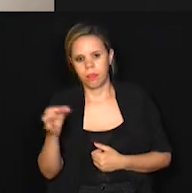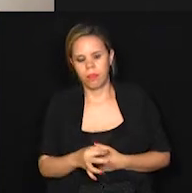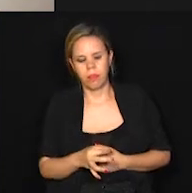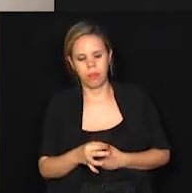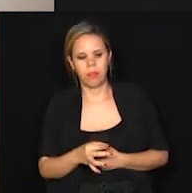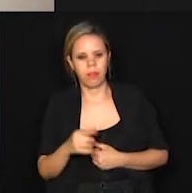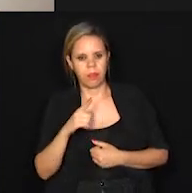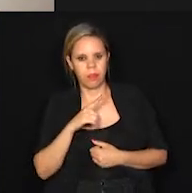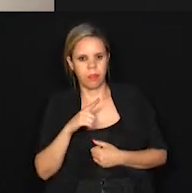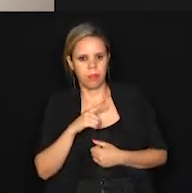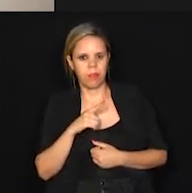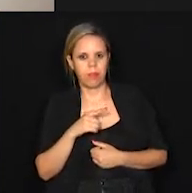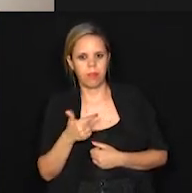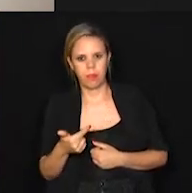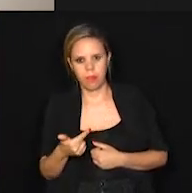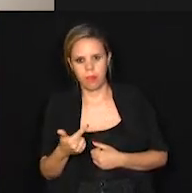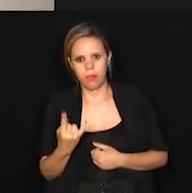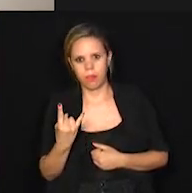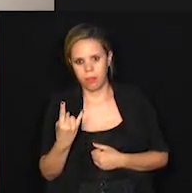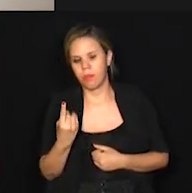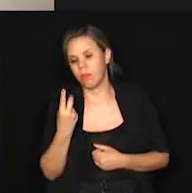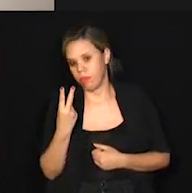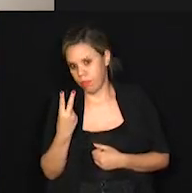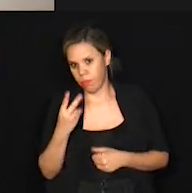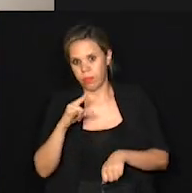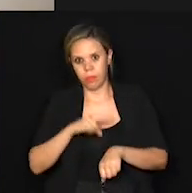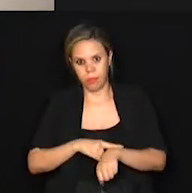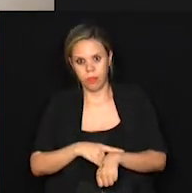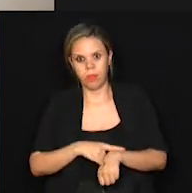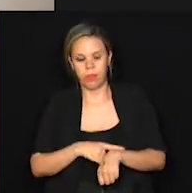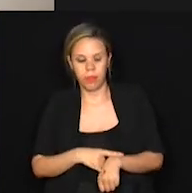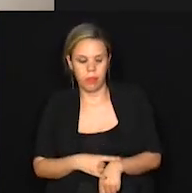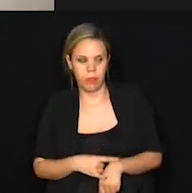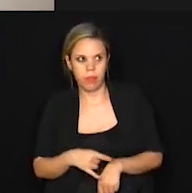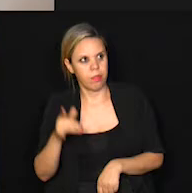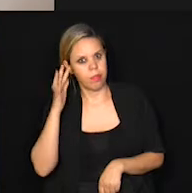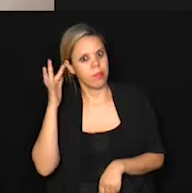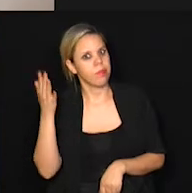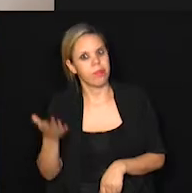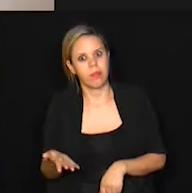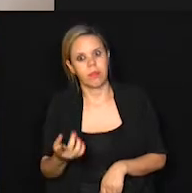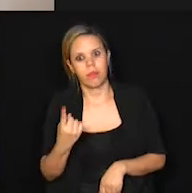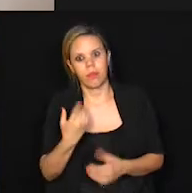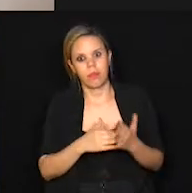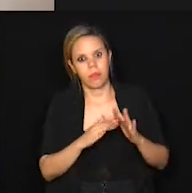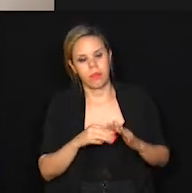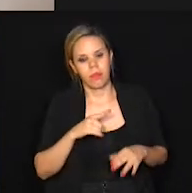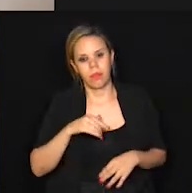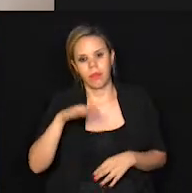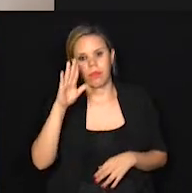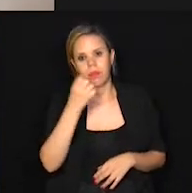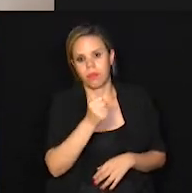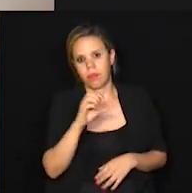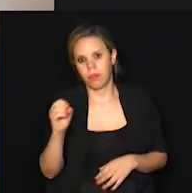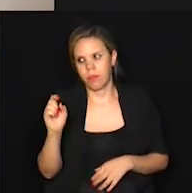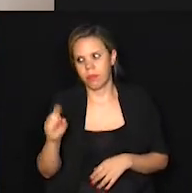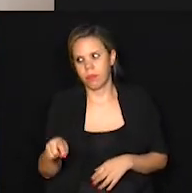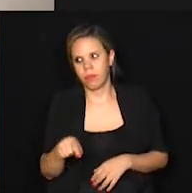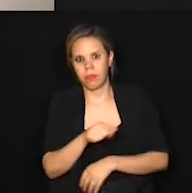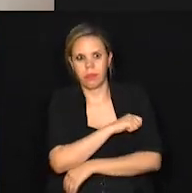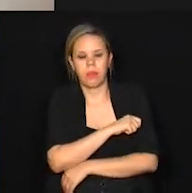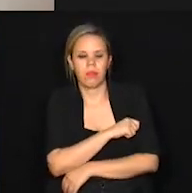82% tem apenas 2 banheiros. 2 banheiros. Então, você imagina uma escola que tenha mais de 800 mil alunos.